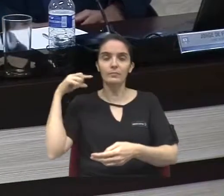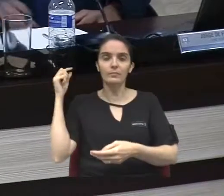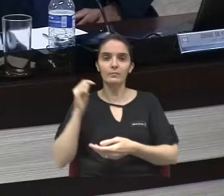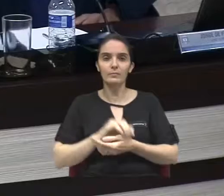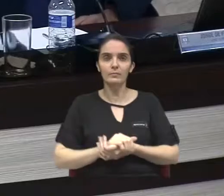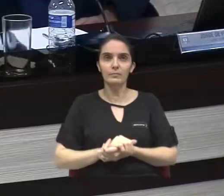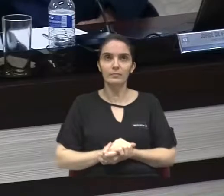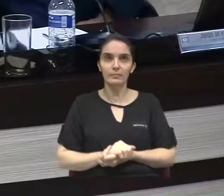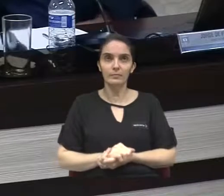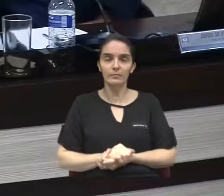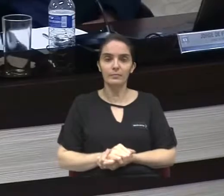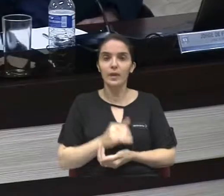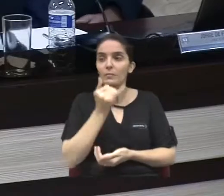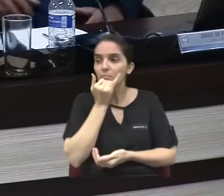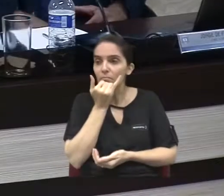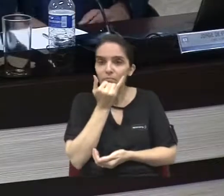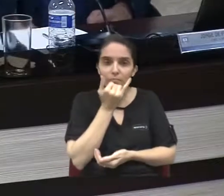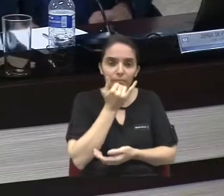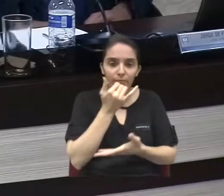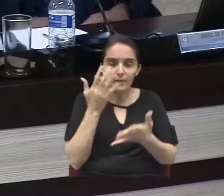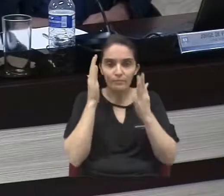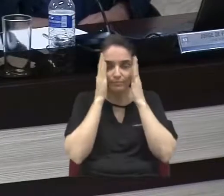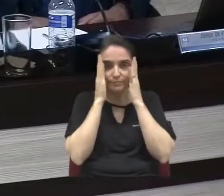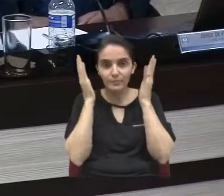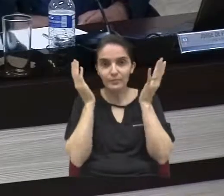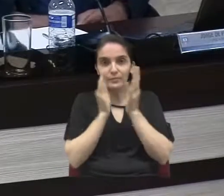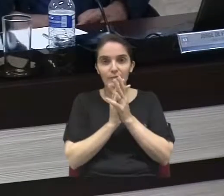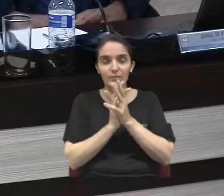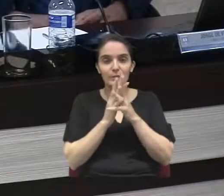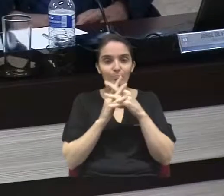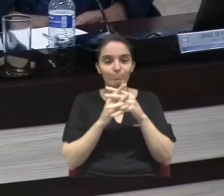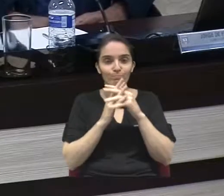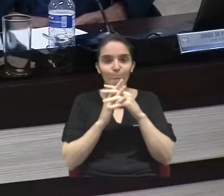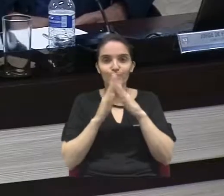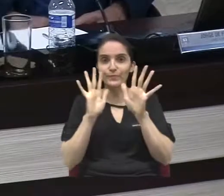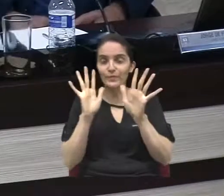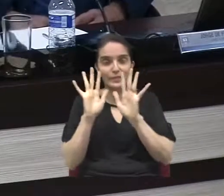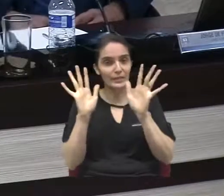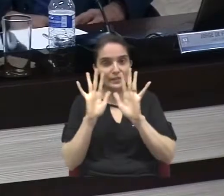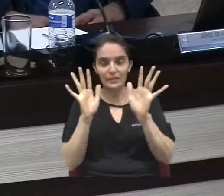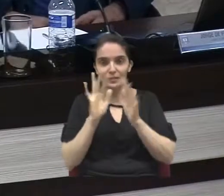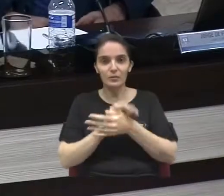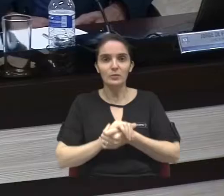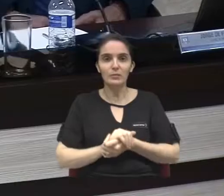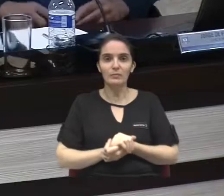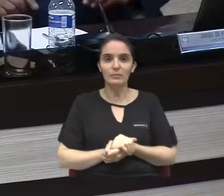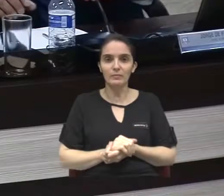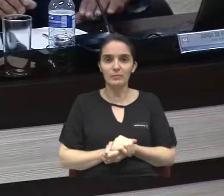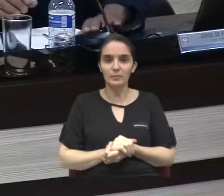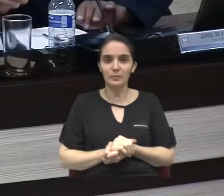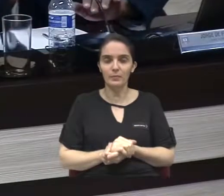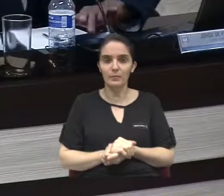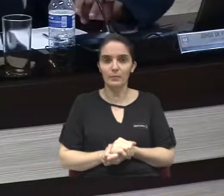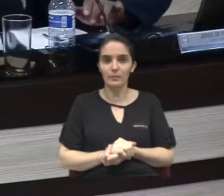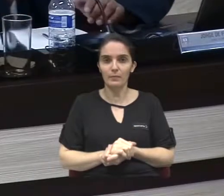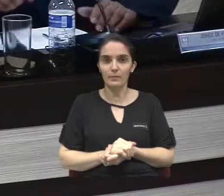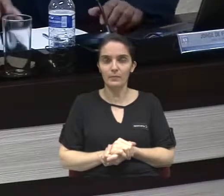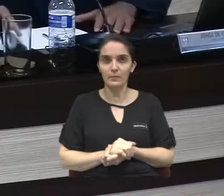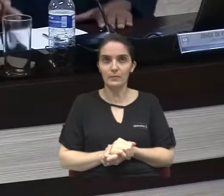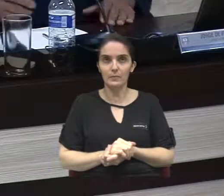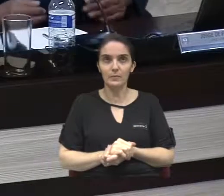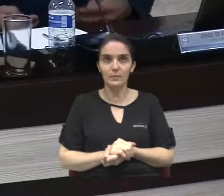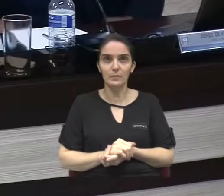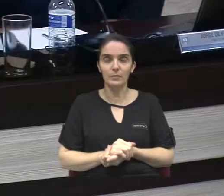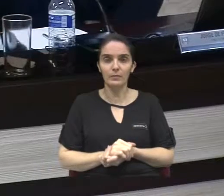Desculpa aí. Espera aí, vereadora. Jorge. Não, desculpa, é que eu estava cumprimentando. Para discutir